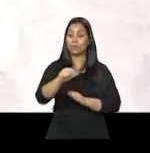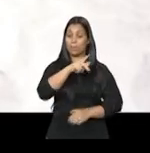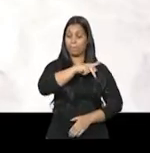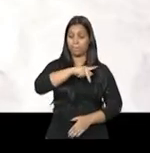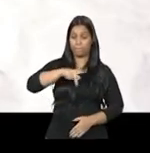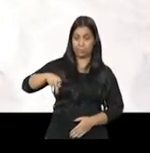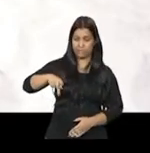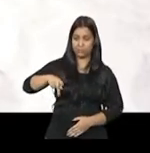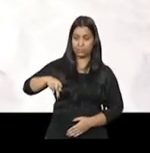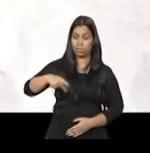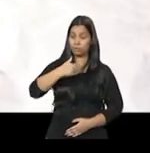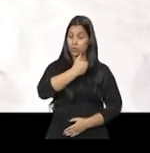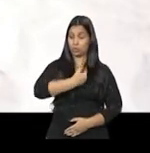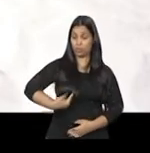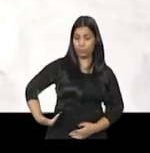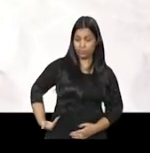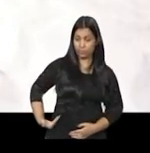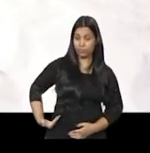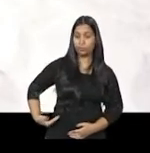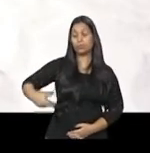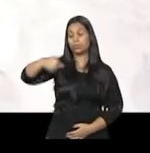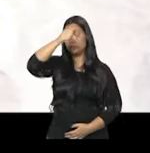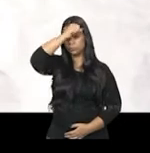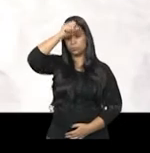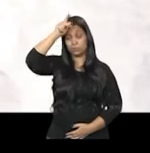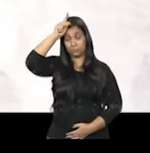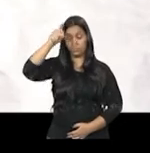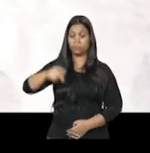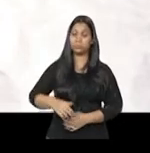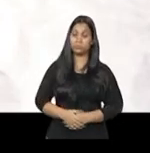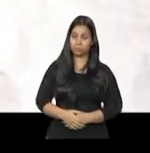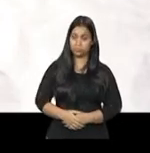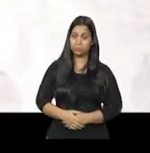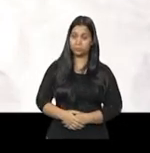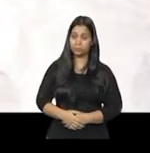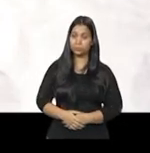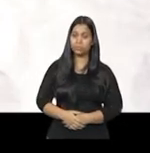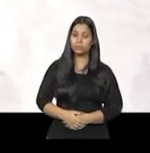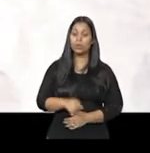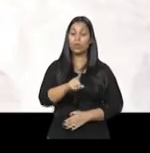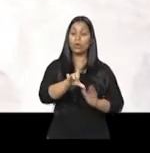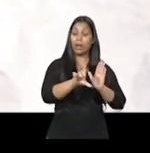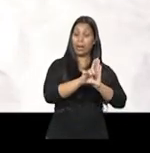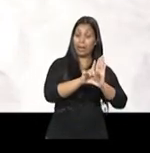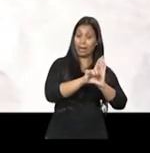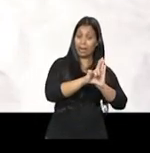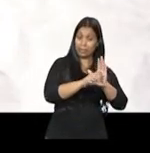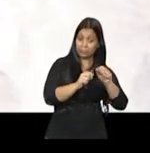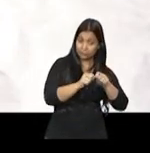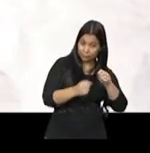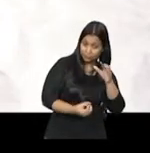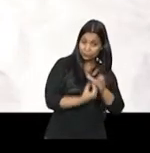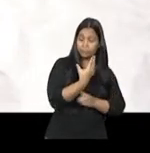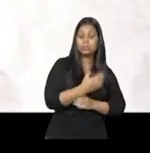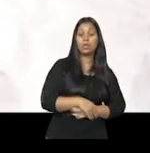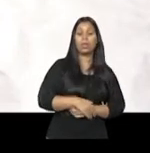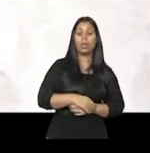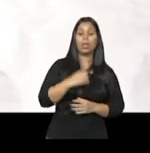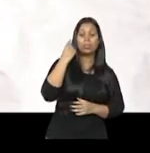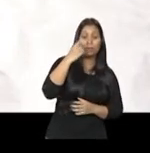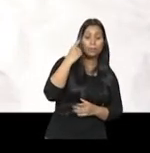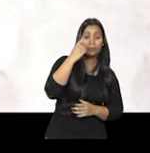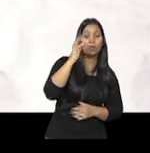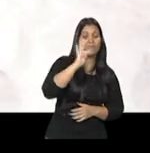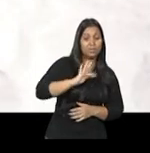da República, os governadores do Estado e todos os prefeitos. O Poder Legislativo são os